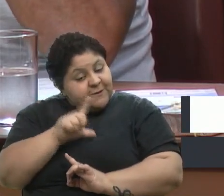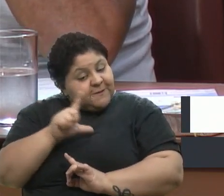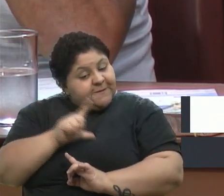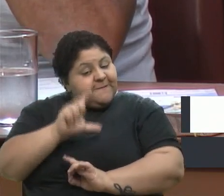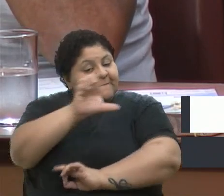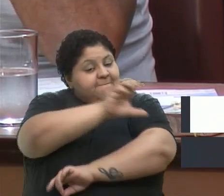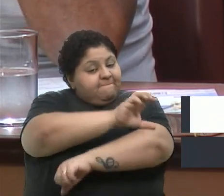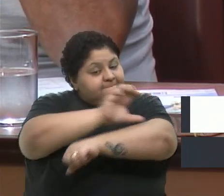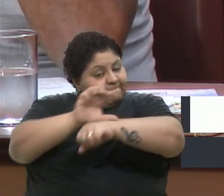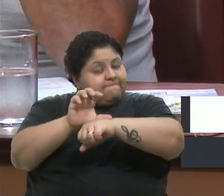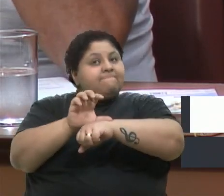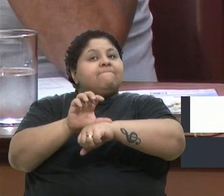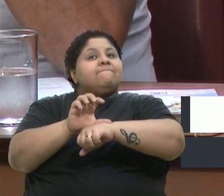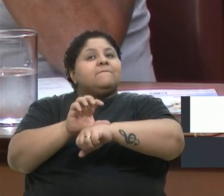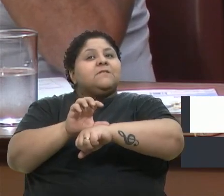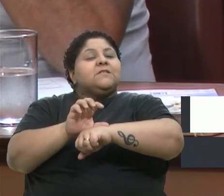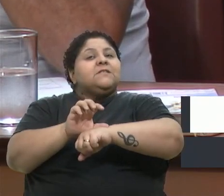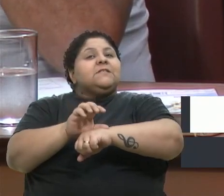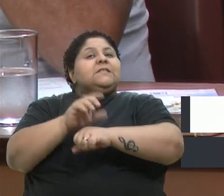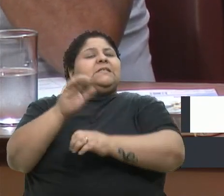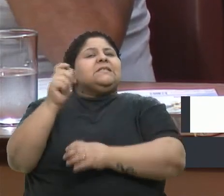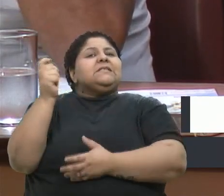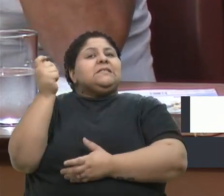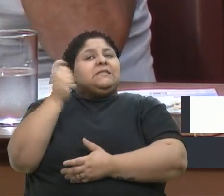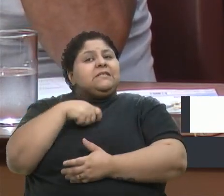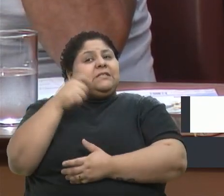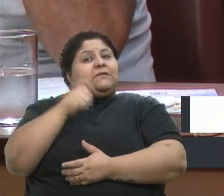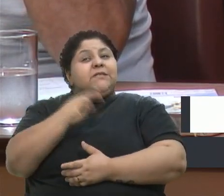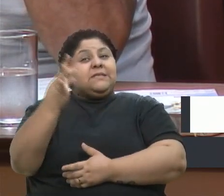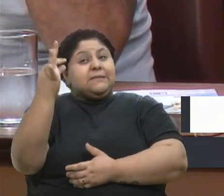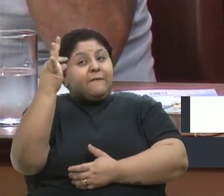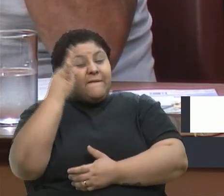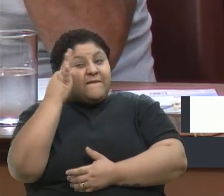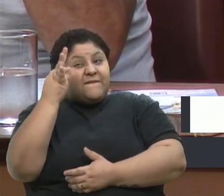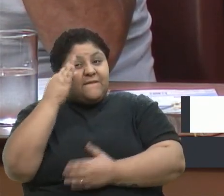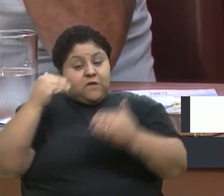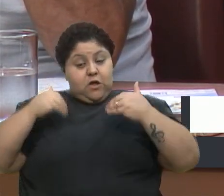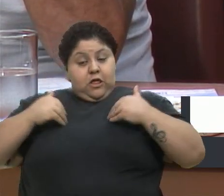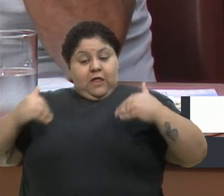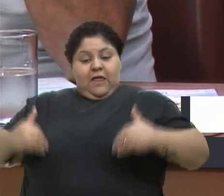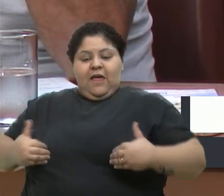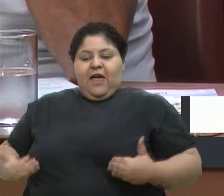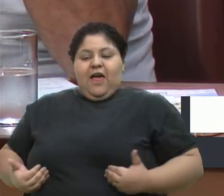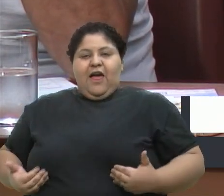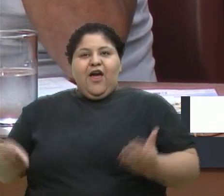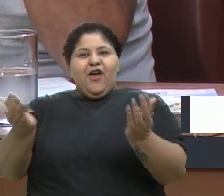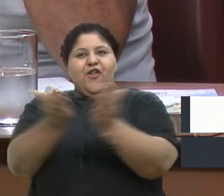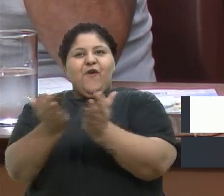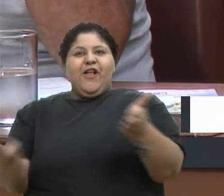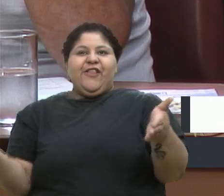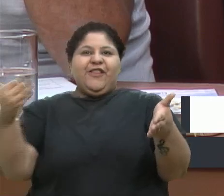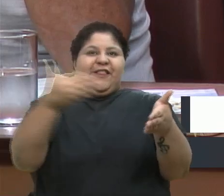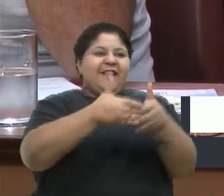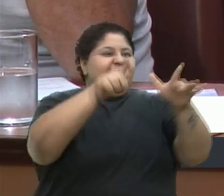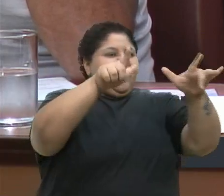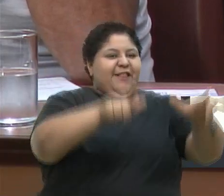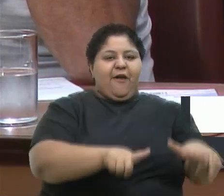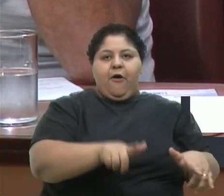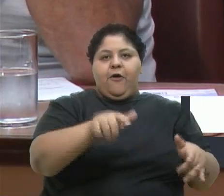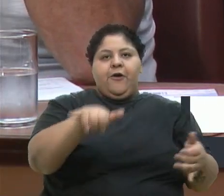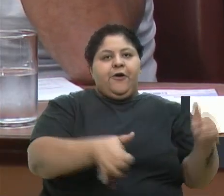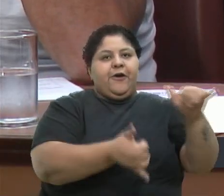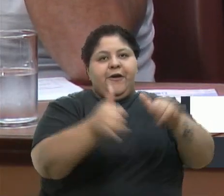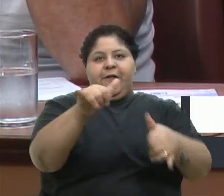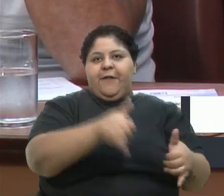cursos que é imprescindível a presença física do aluno num campus, para os laboratórios,